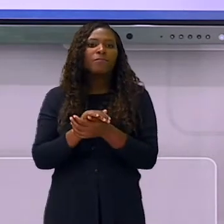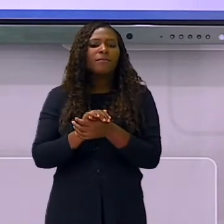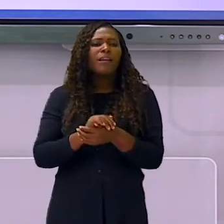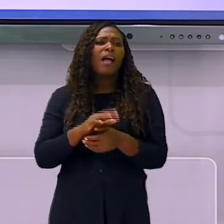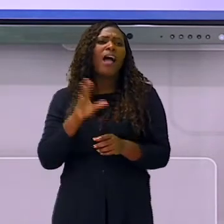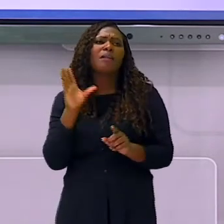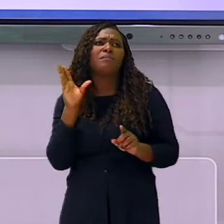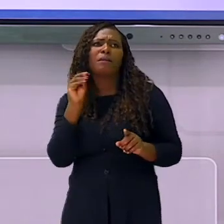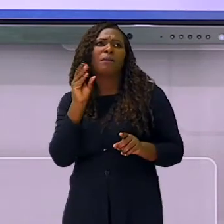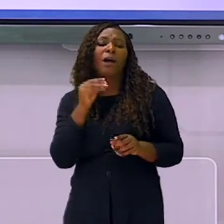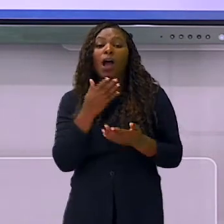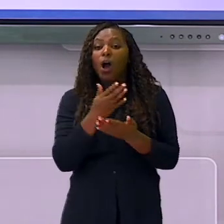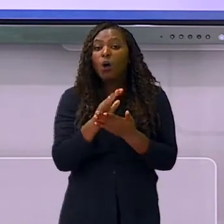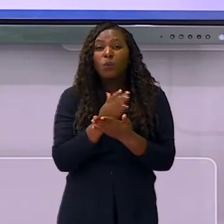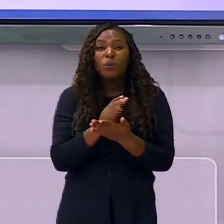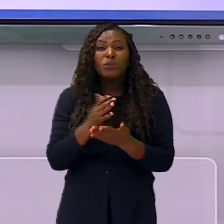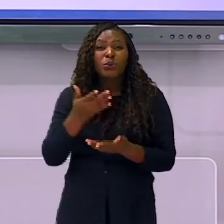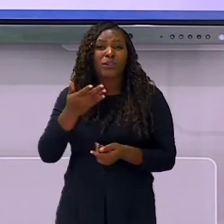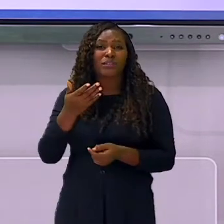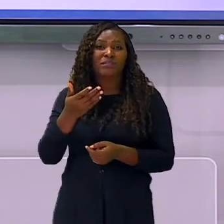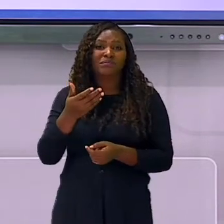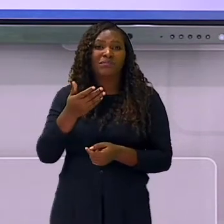fala está direcionada a ele.